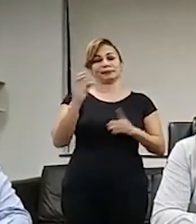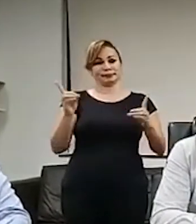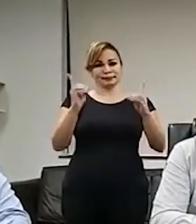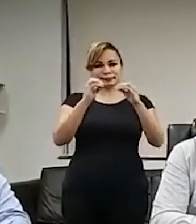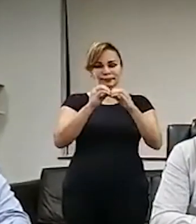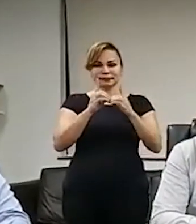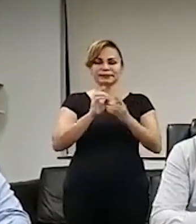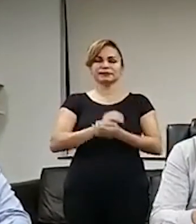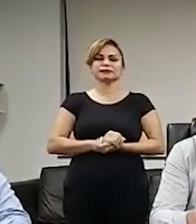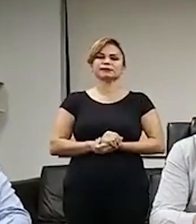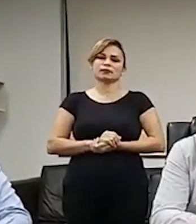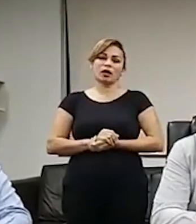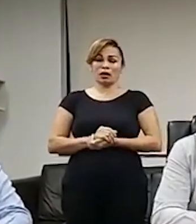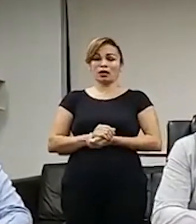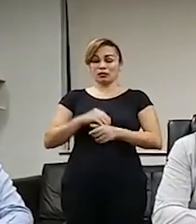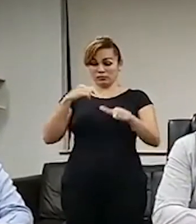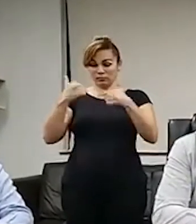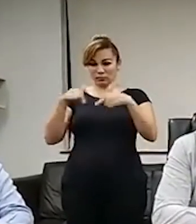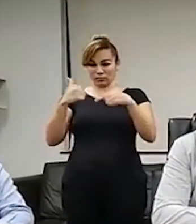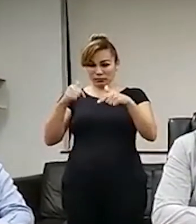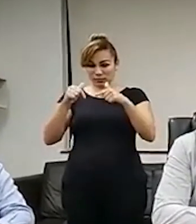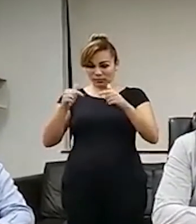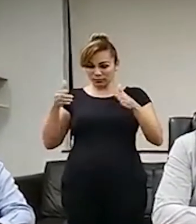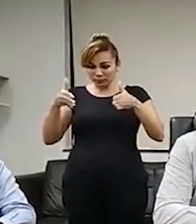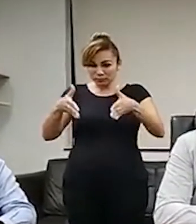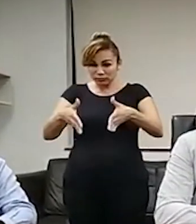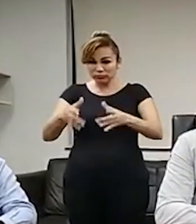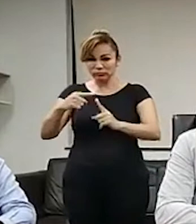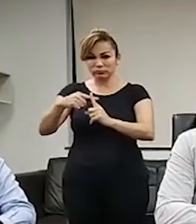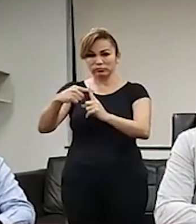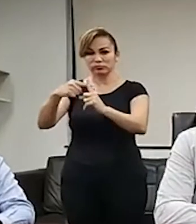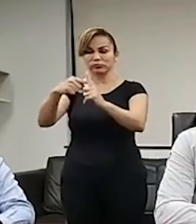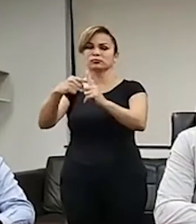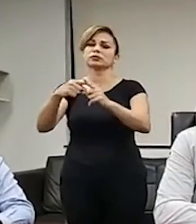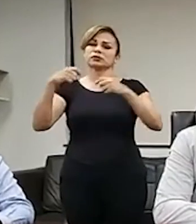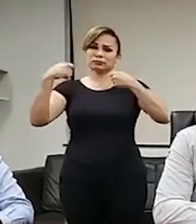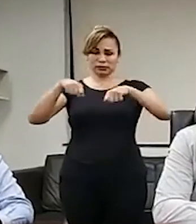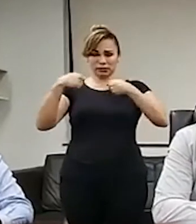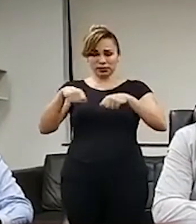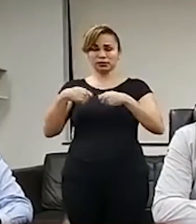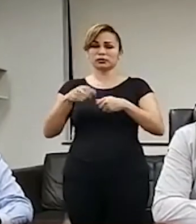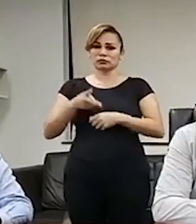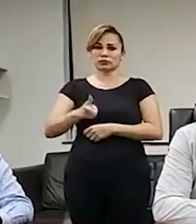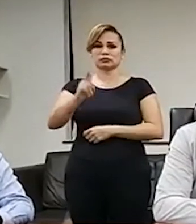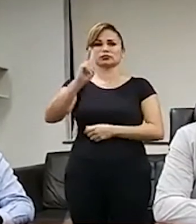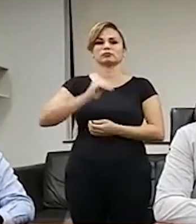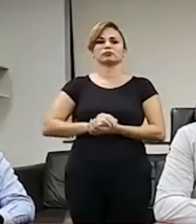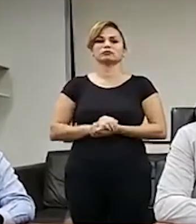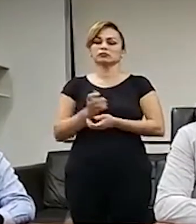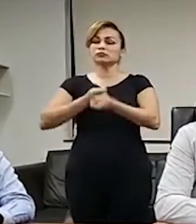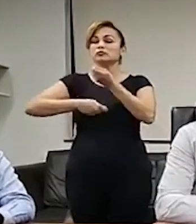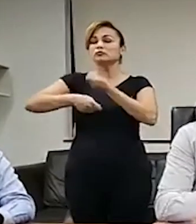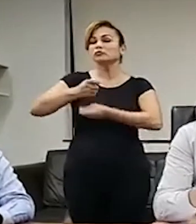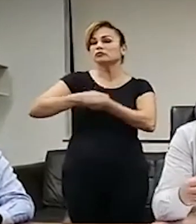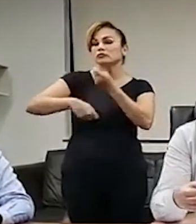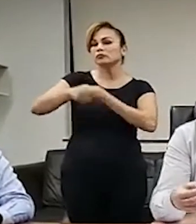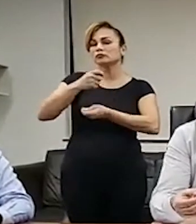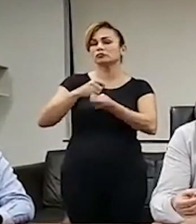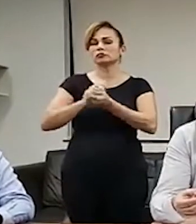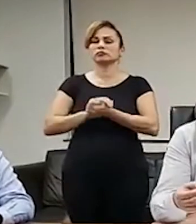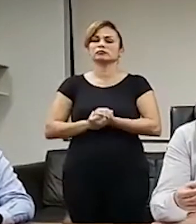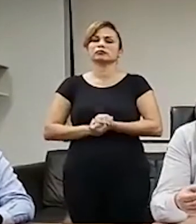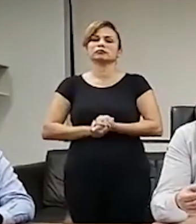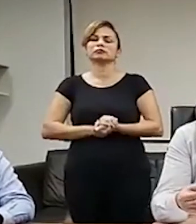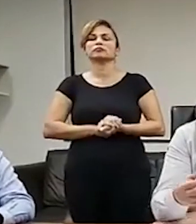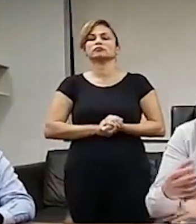serviços funerários, lógico, permanecem funcionando, comércio, o comércio, no